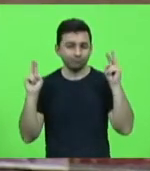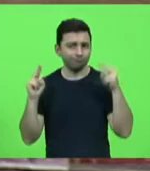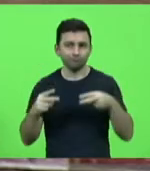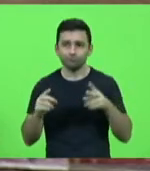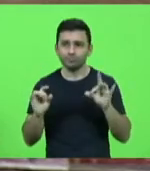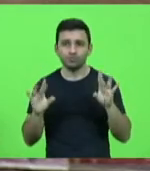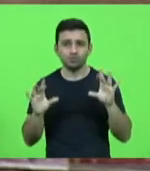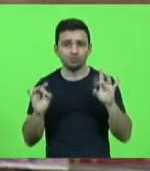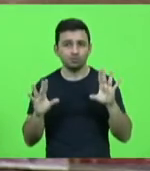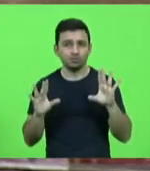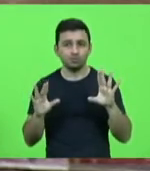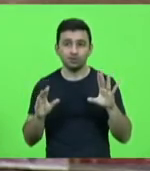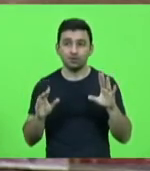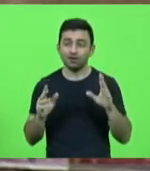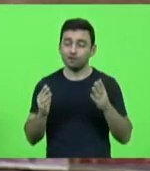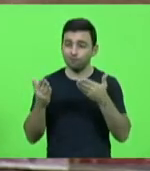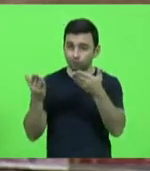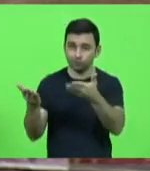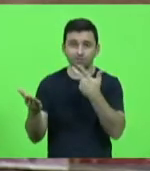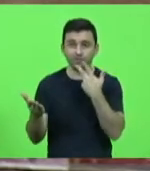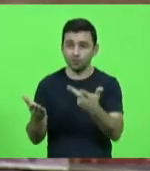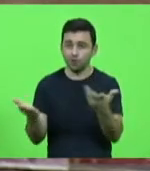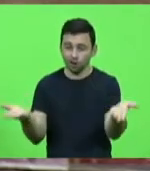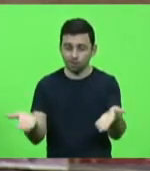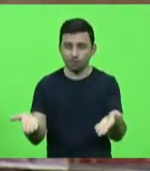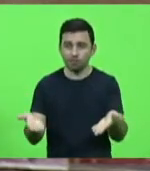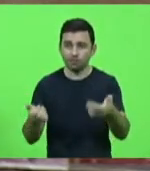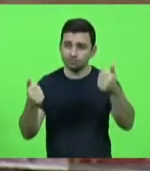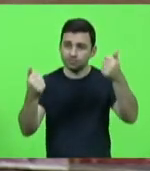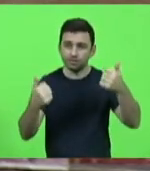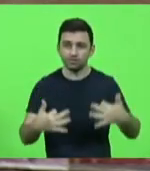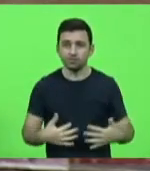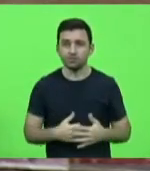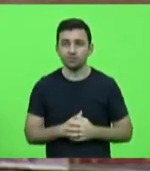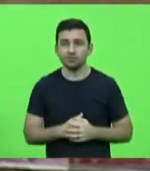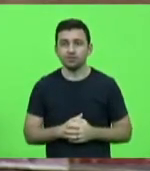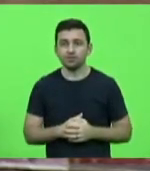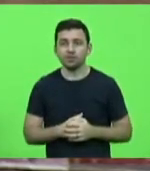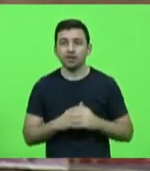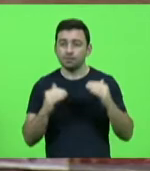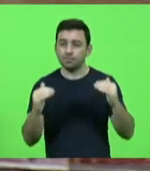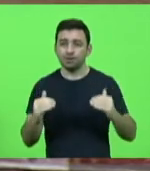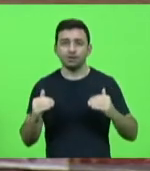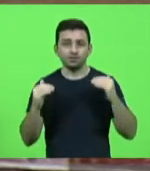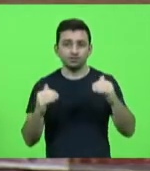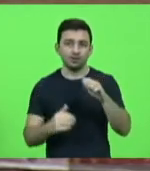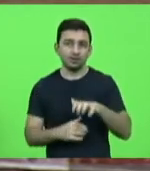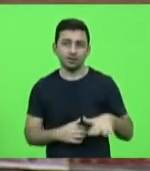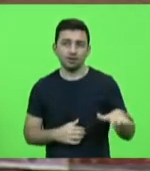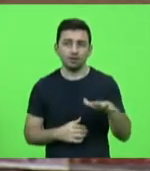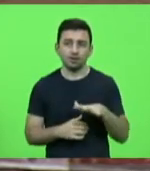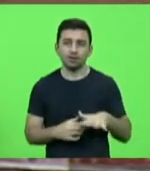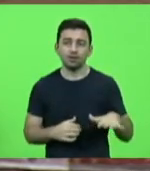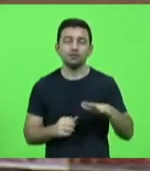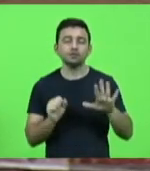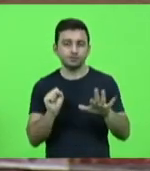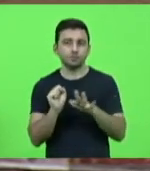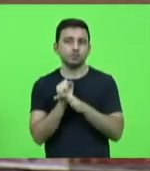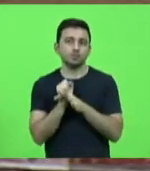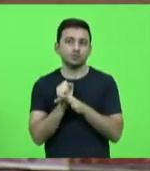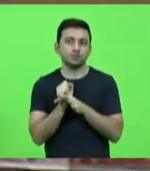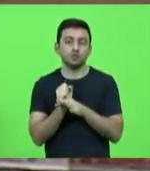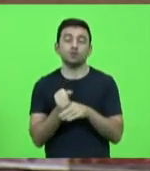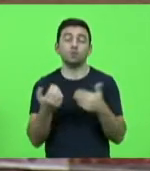É isso que Vossa Excelência acabou de colocar para todos nós, sobretudo na área de segurança, que